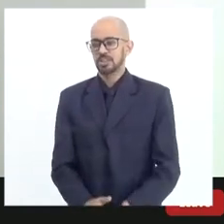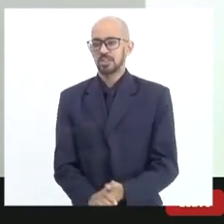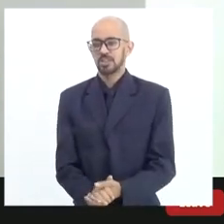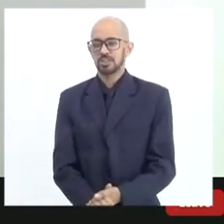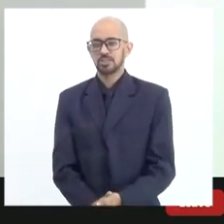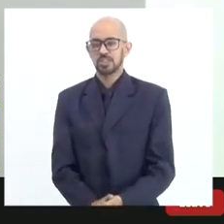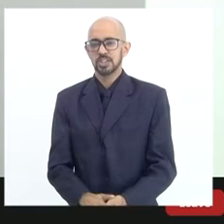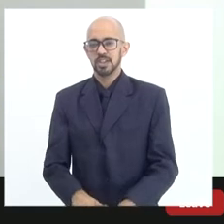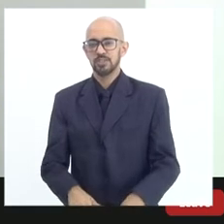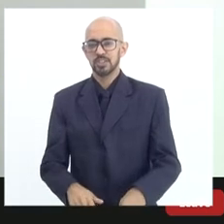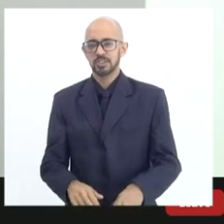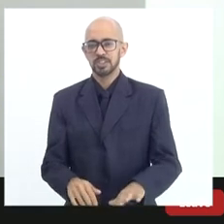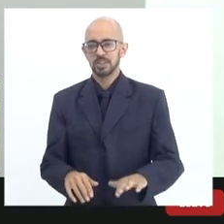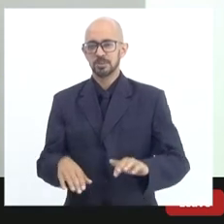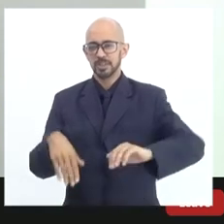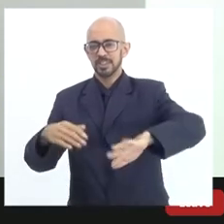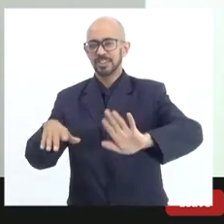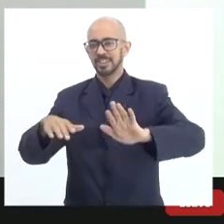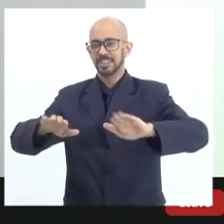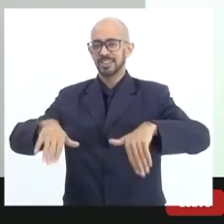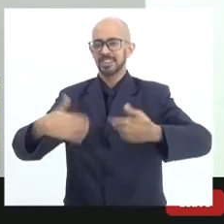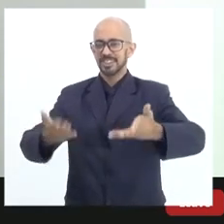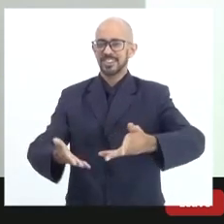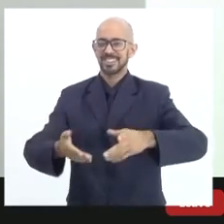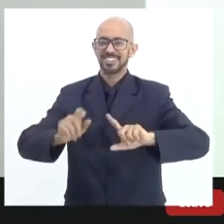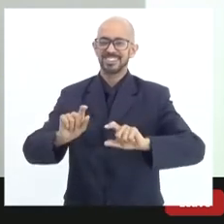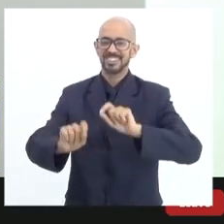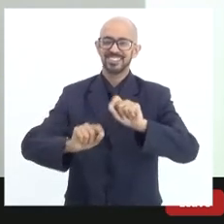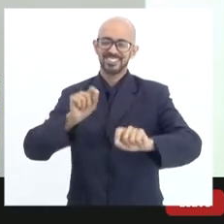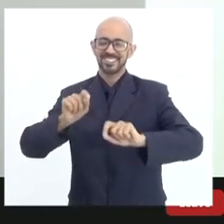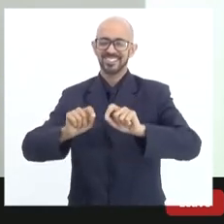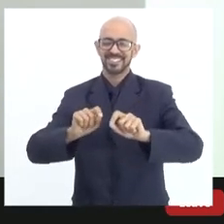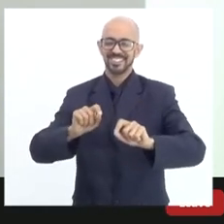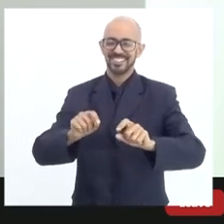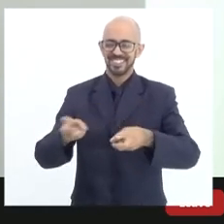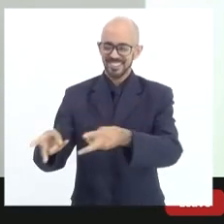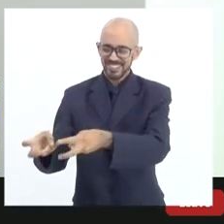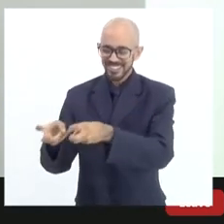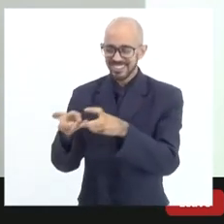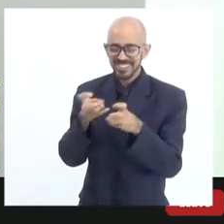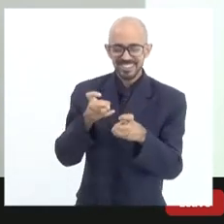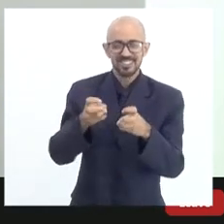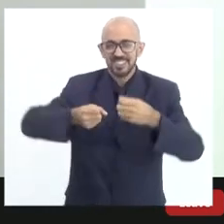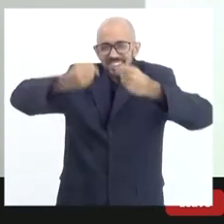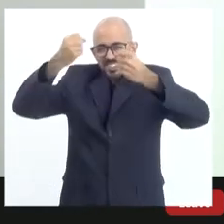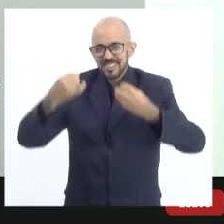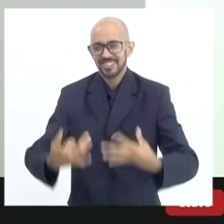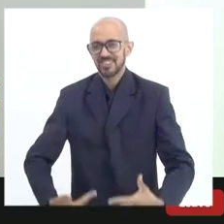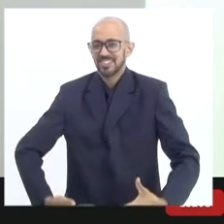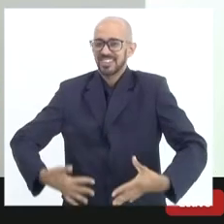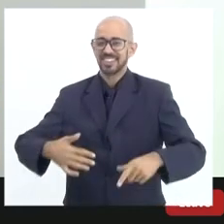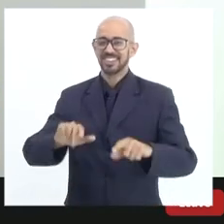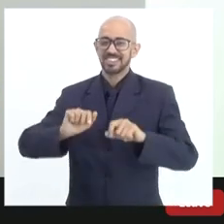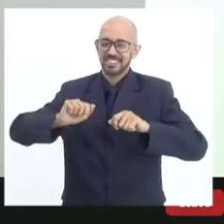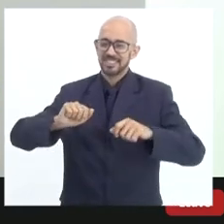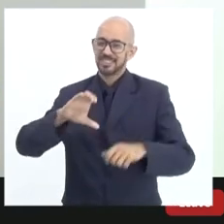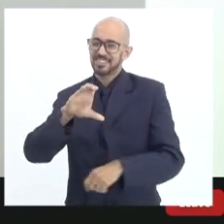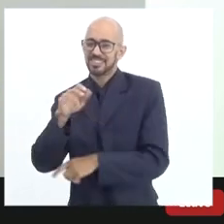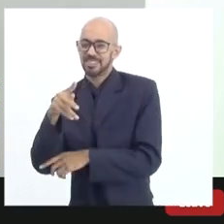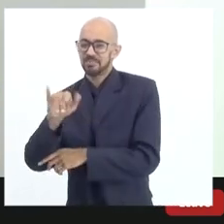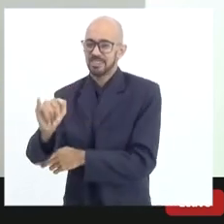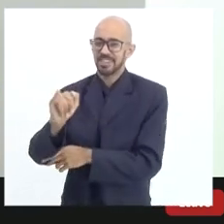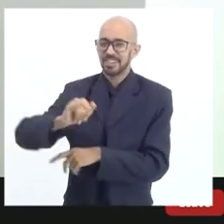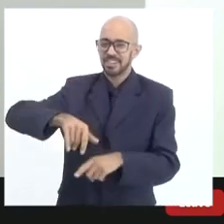de ouvirmos de todas as oitivas que nós temos feito aqui, da riqueza de detalhes, para que essa CPI tenha